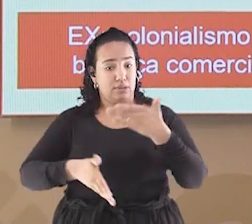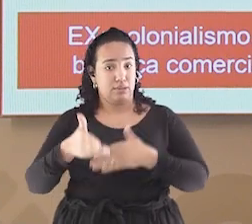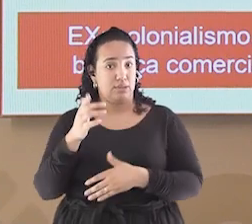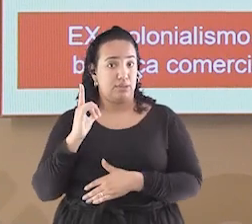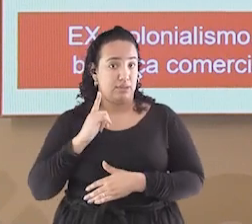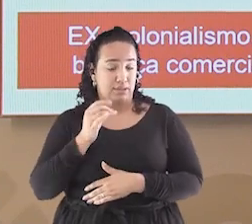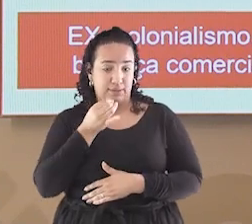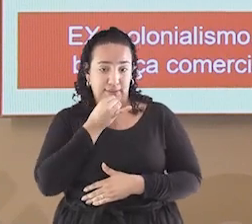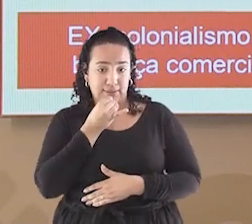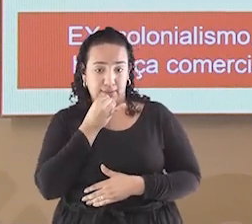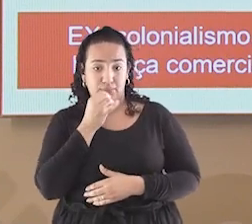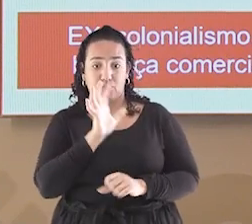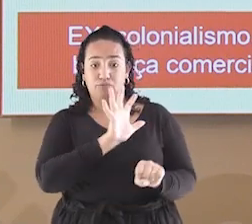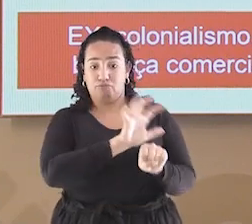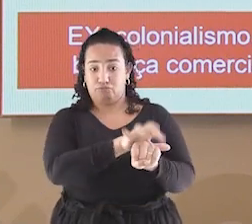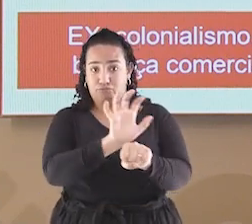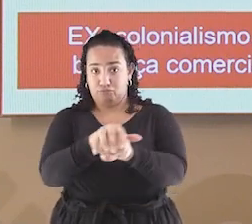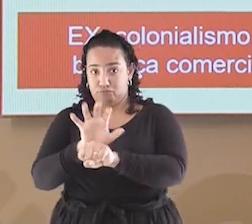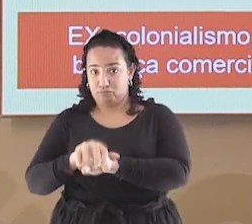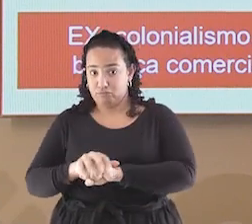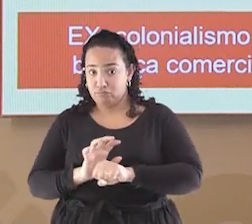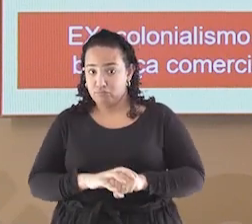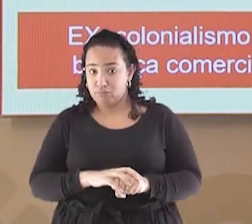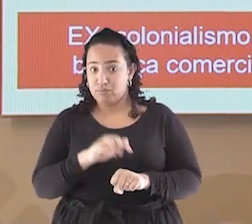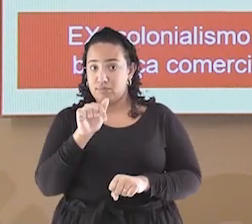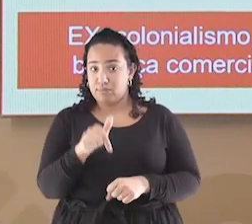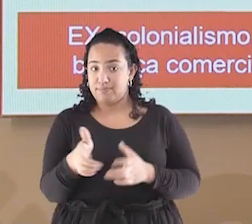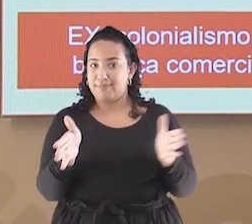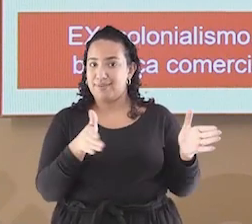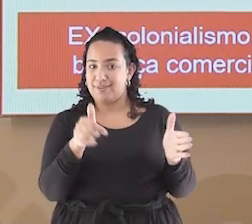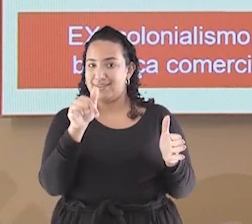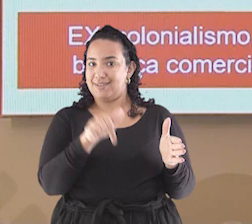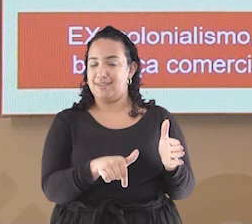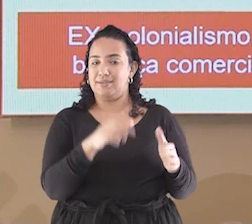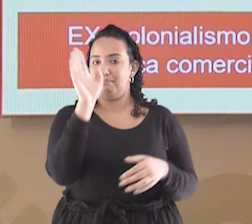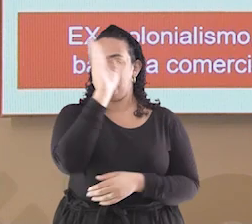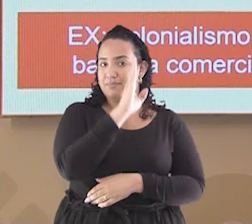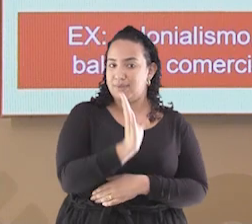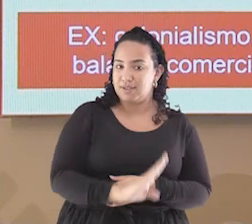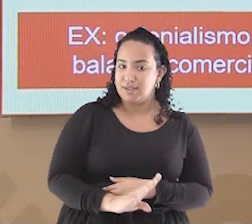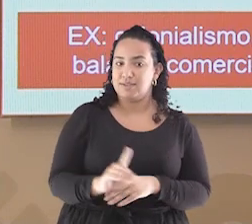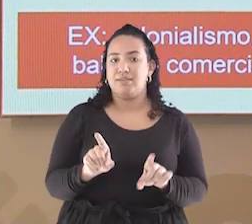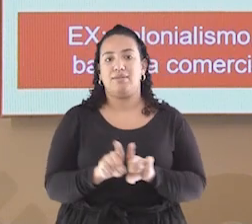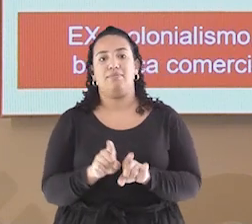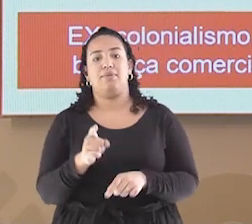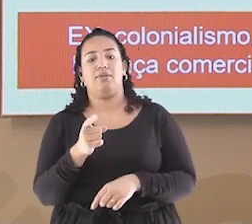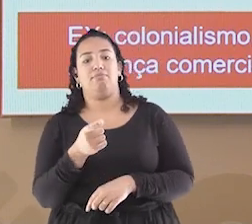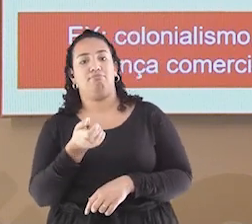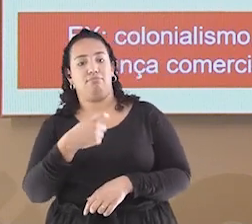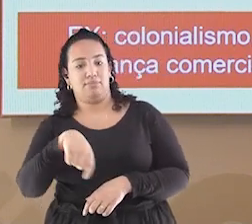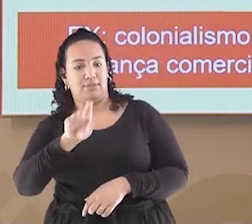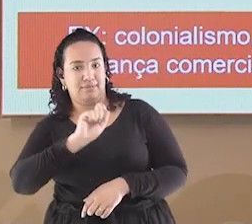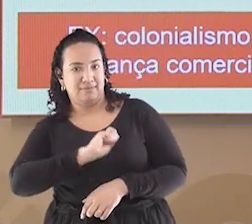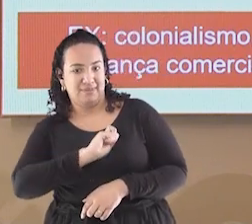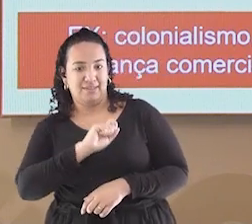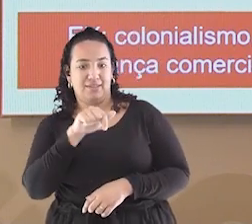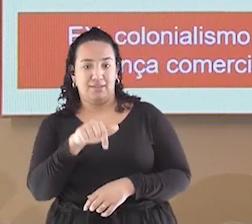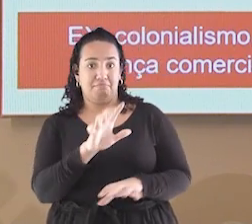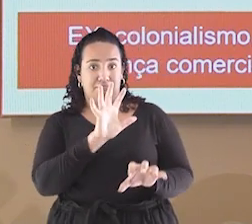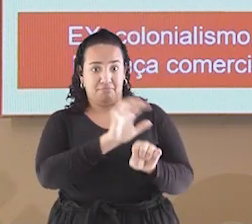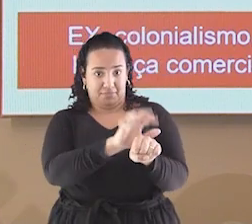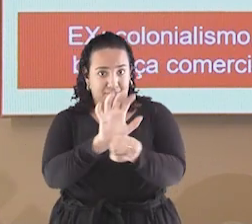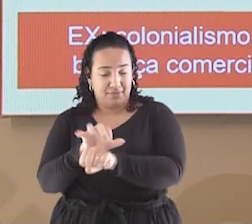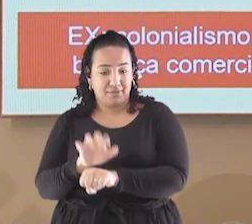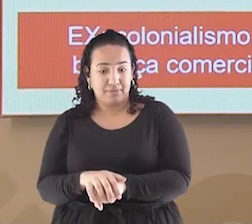por exemplo, o colonialismo, que foi esse processo de colonização tanto aqui do Brasil como da América Espanhola, o metalismo, que é